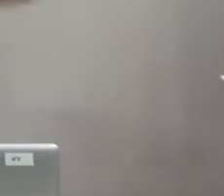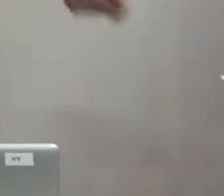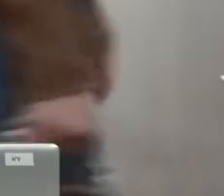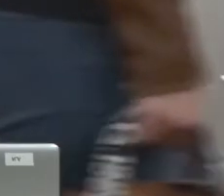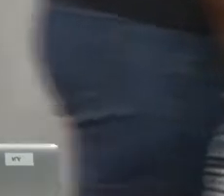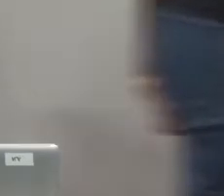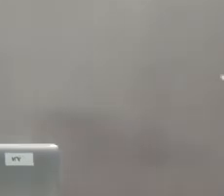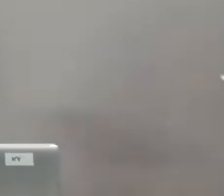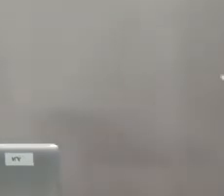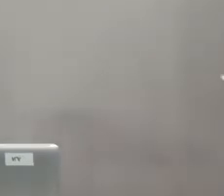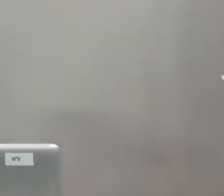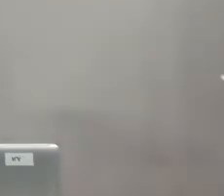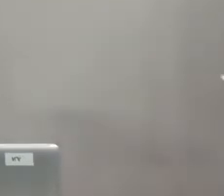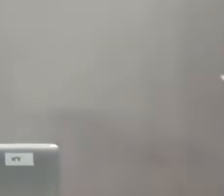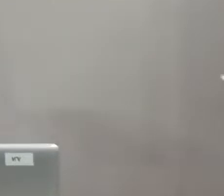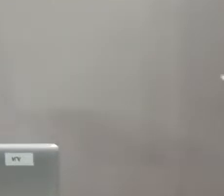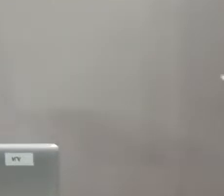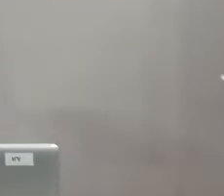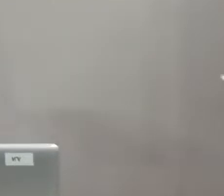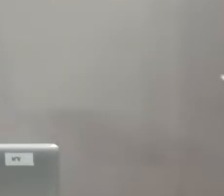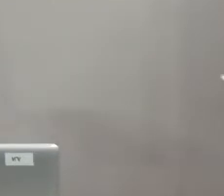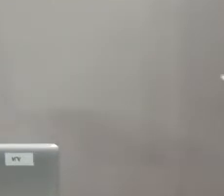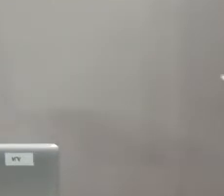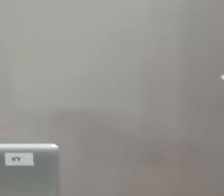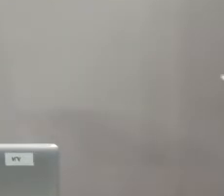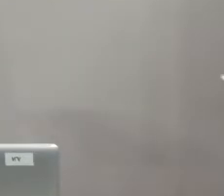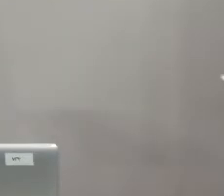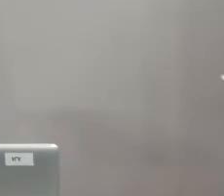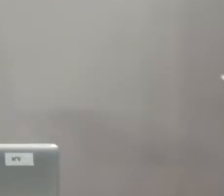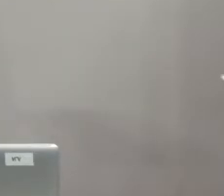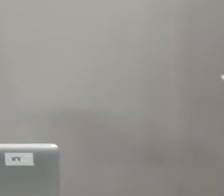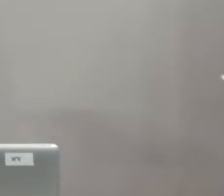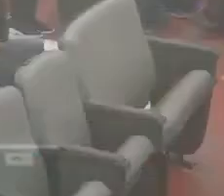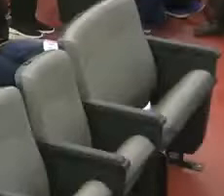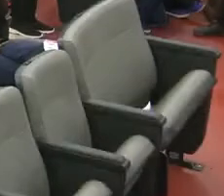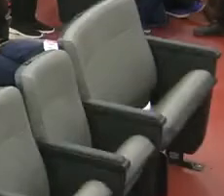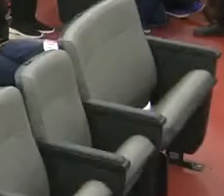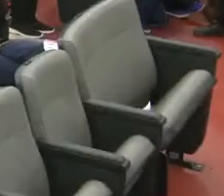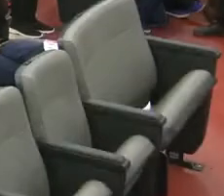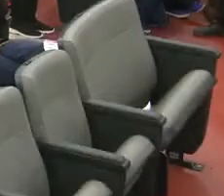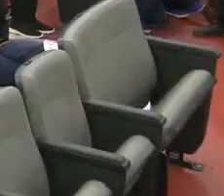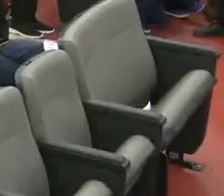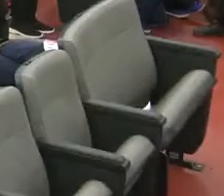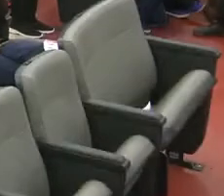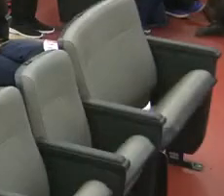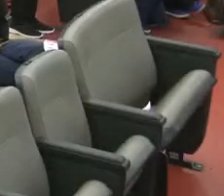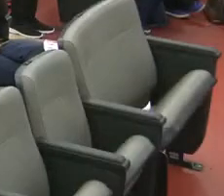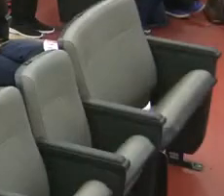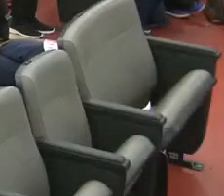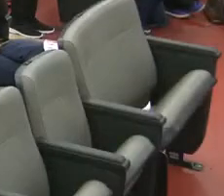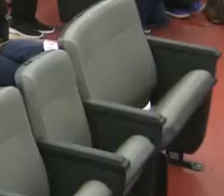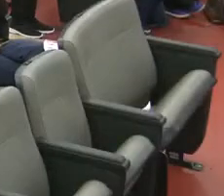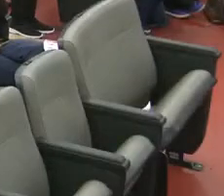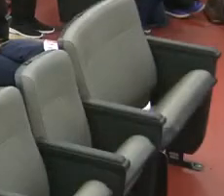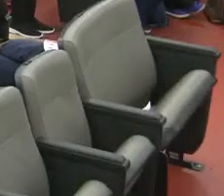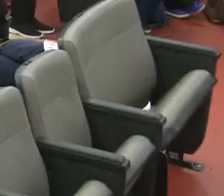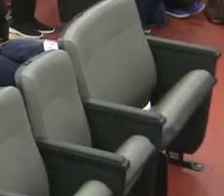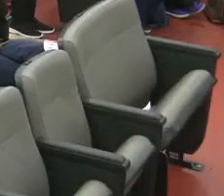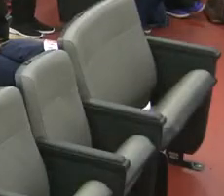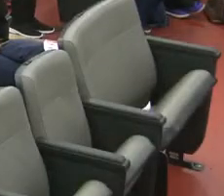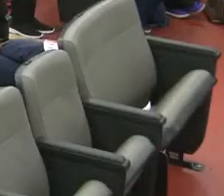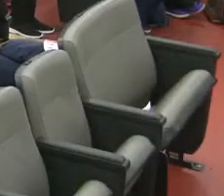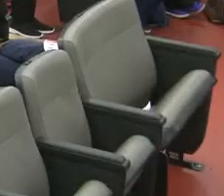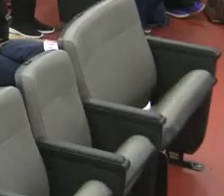minutos poderia ser Obrigada meu nome é Cristiano eu faço parte da comissão de pedra corrida